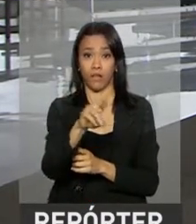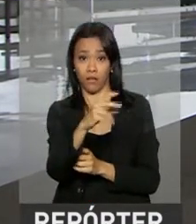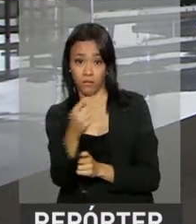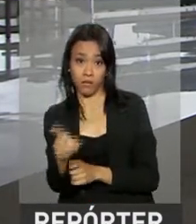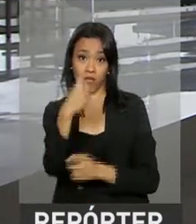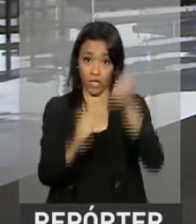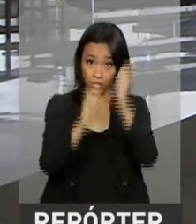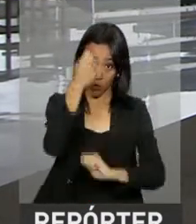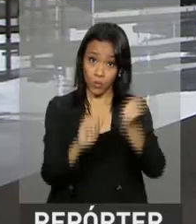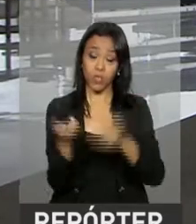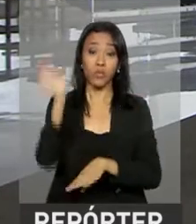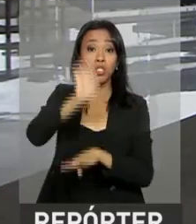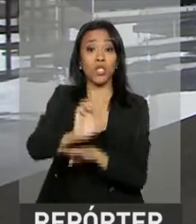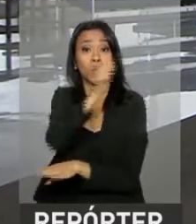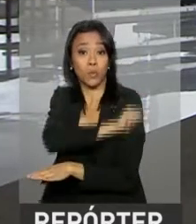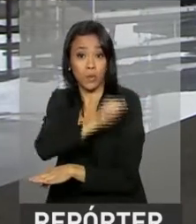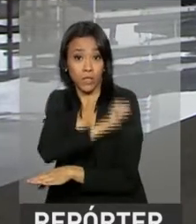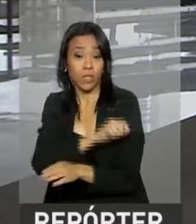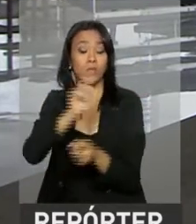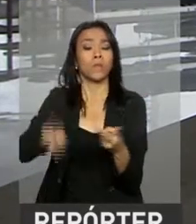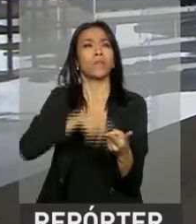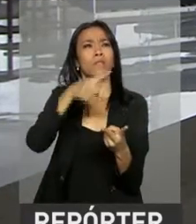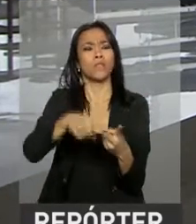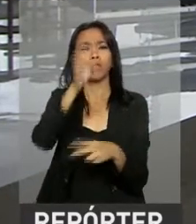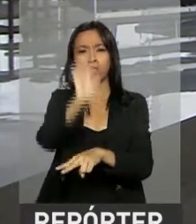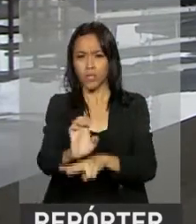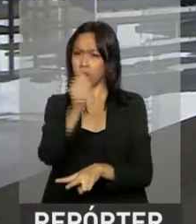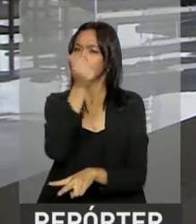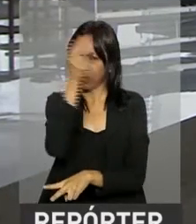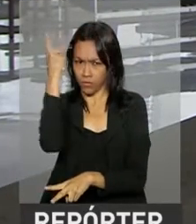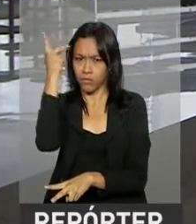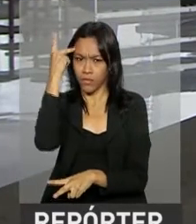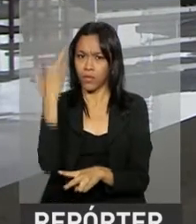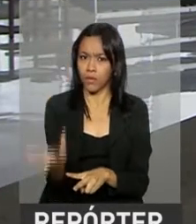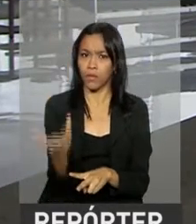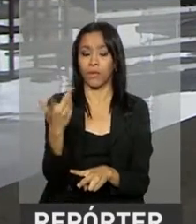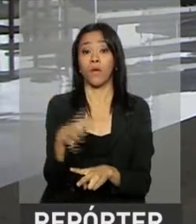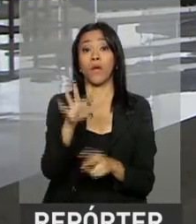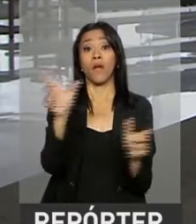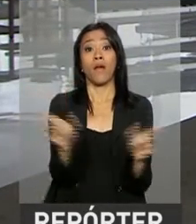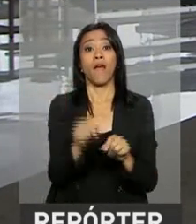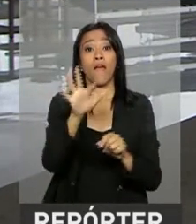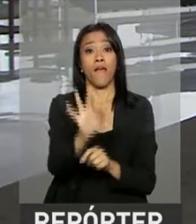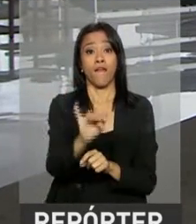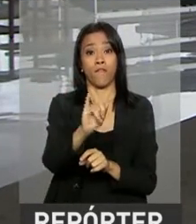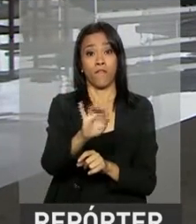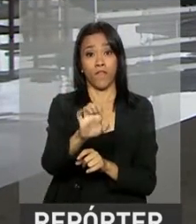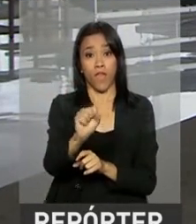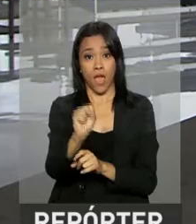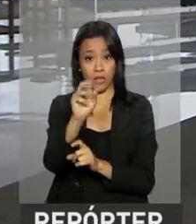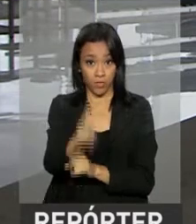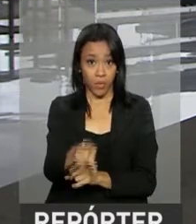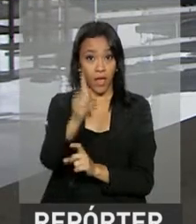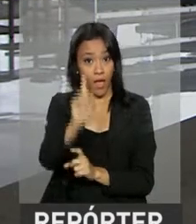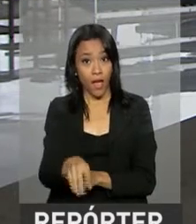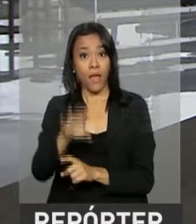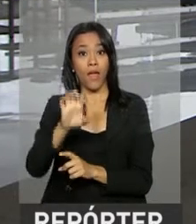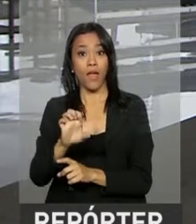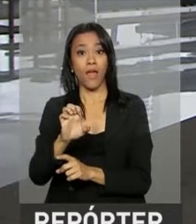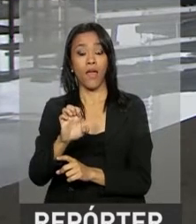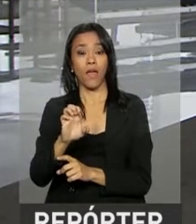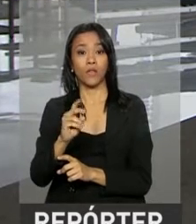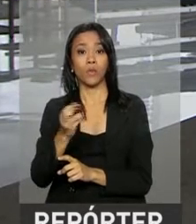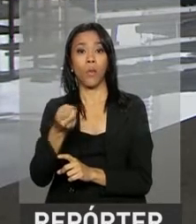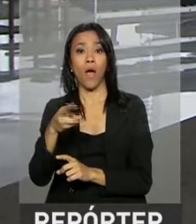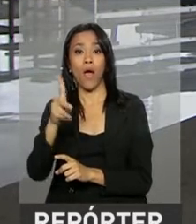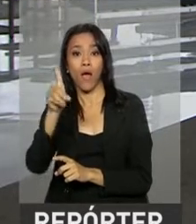estados do rio de janeiro a firjan e do estado de são paulo a fiesp respectivamente a eduardo eugenio gouveia